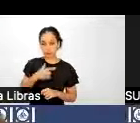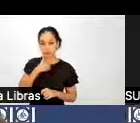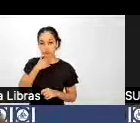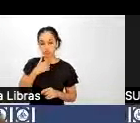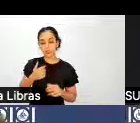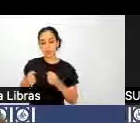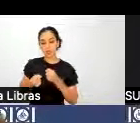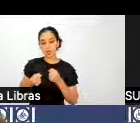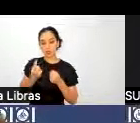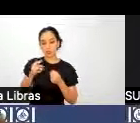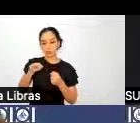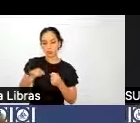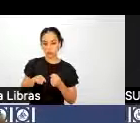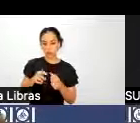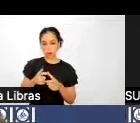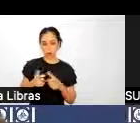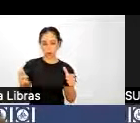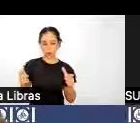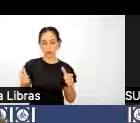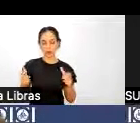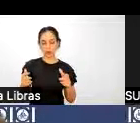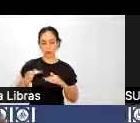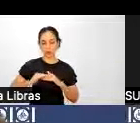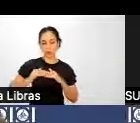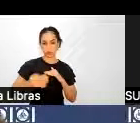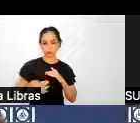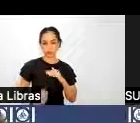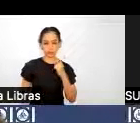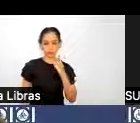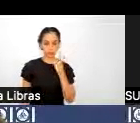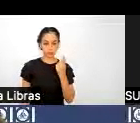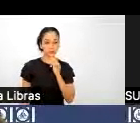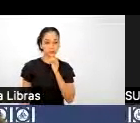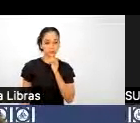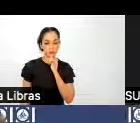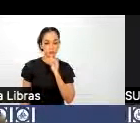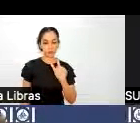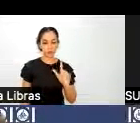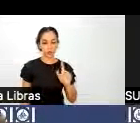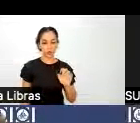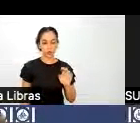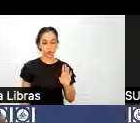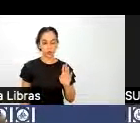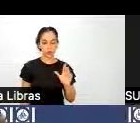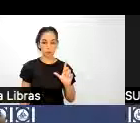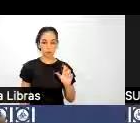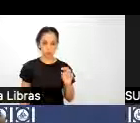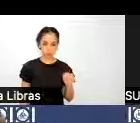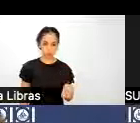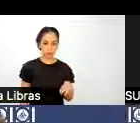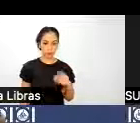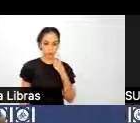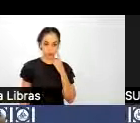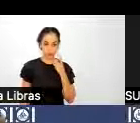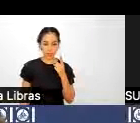calçada. A gente colocou o exemplo aqui de um Parklet no Leblon. Ele é de baixo para cima, no sentido